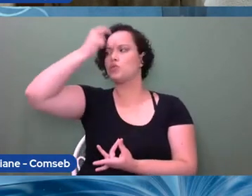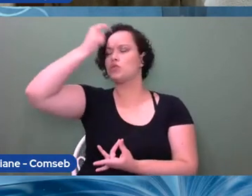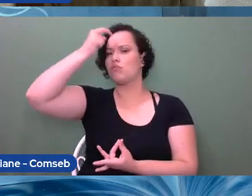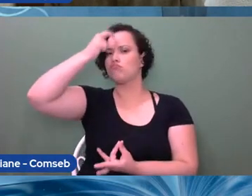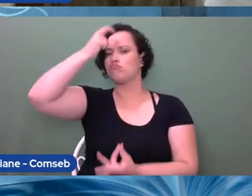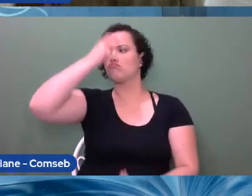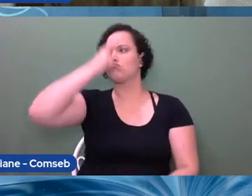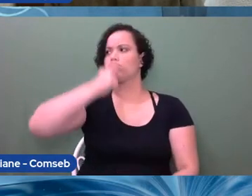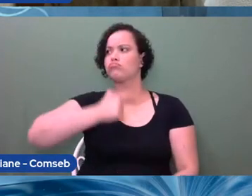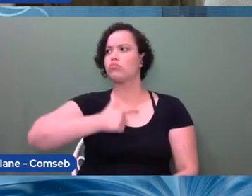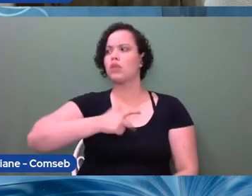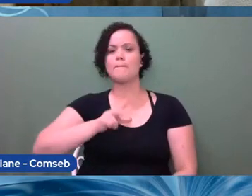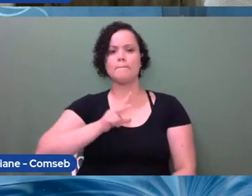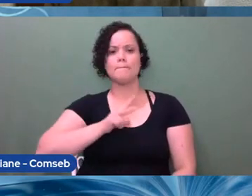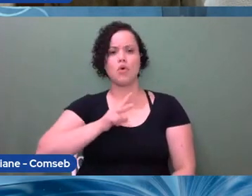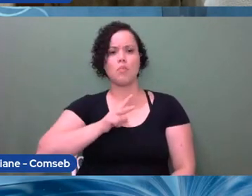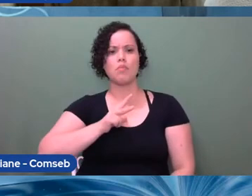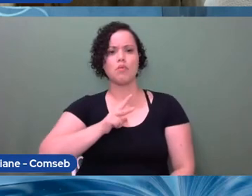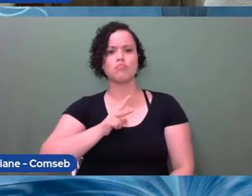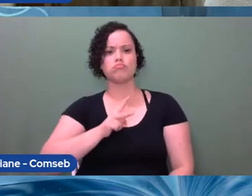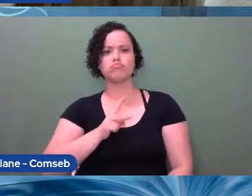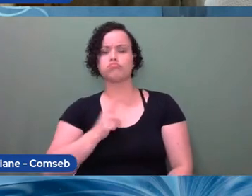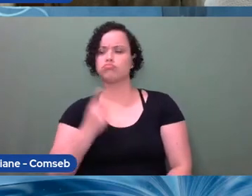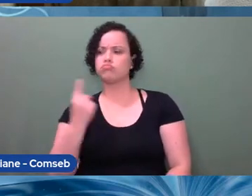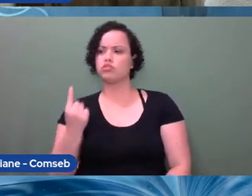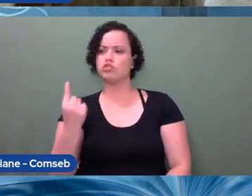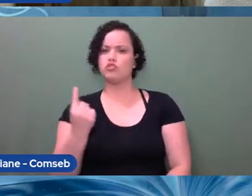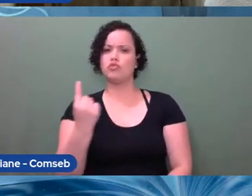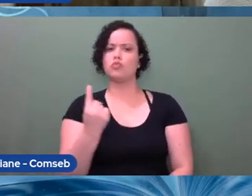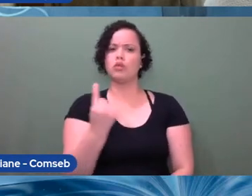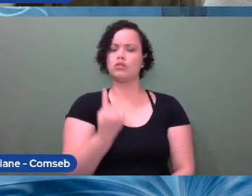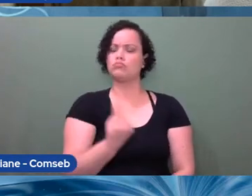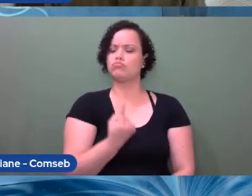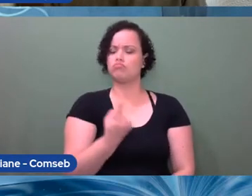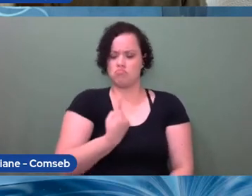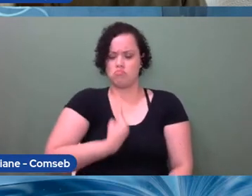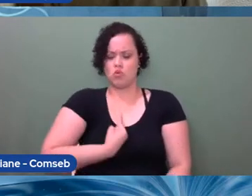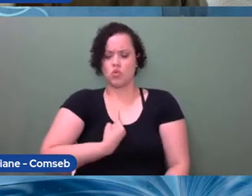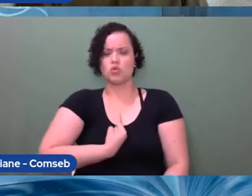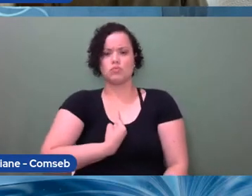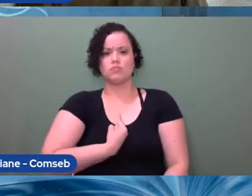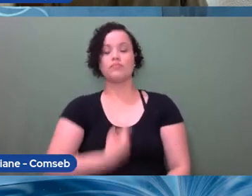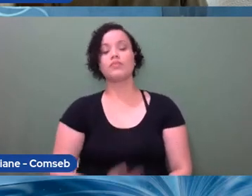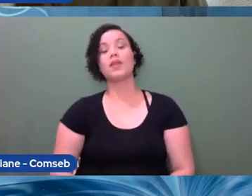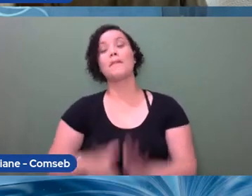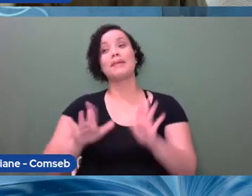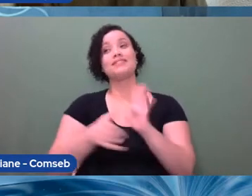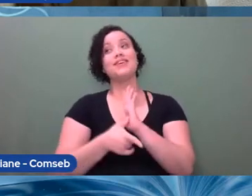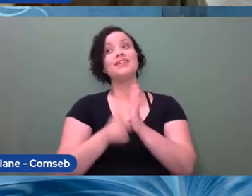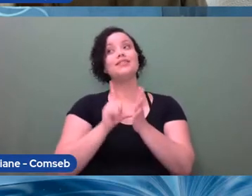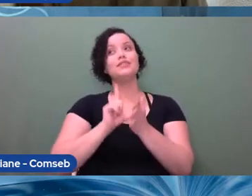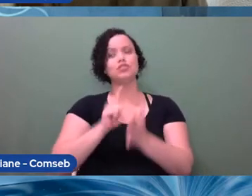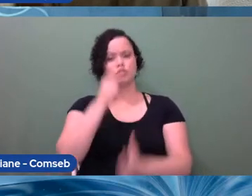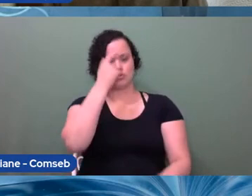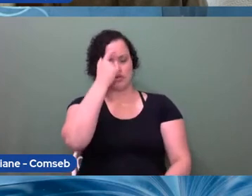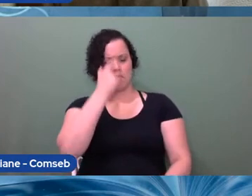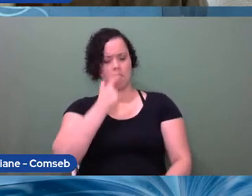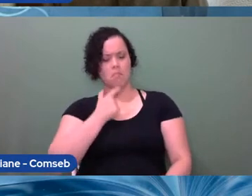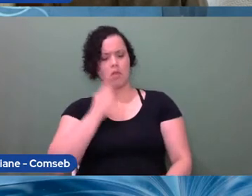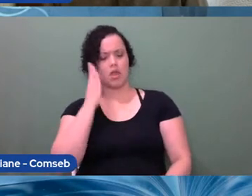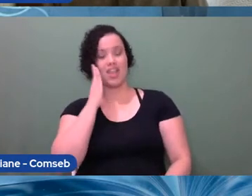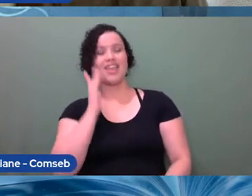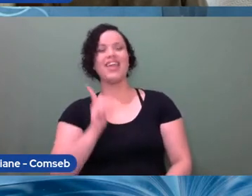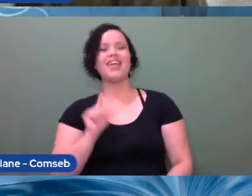sua própria individualidade. Mas antes dele ter essa consciência da própria individualidade,